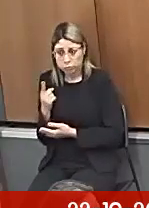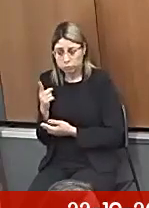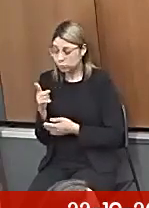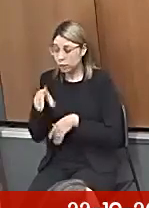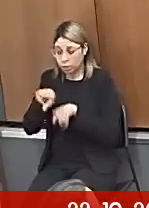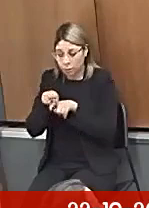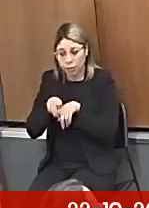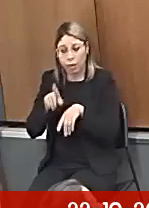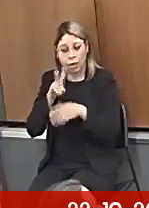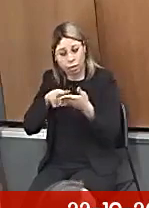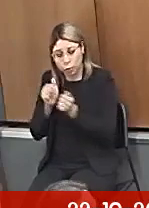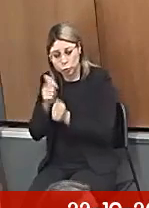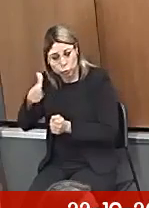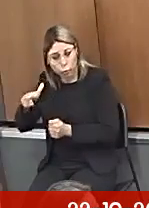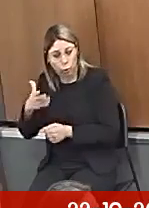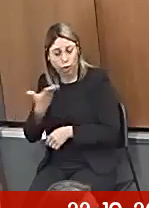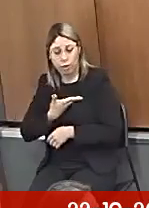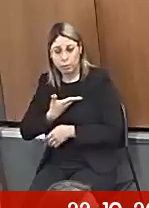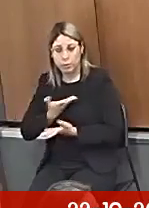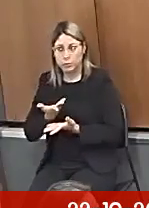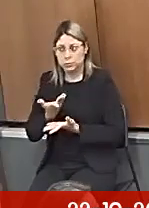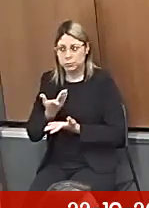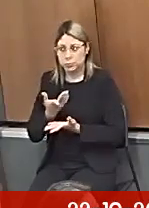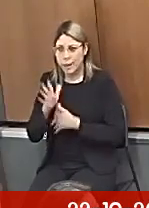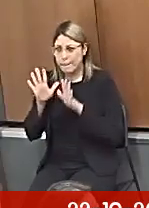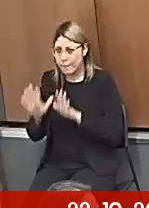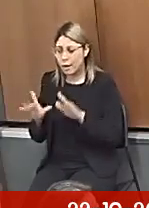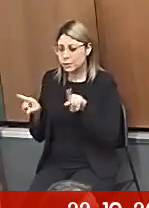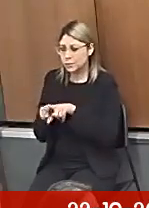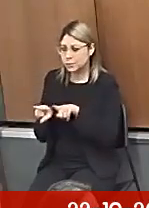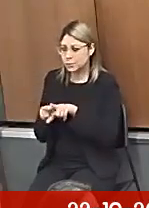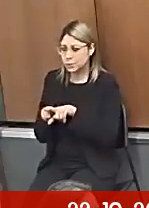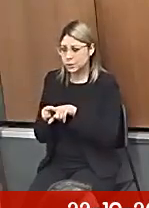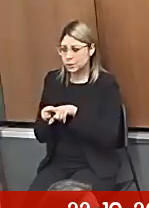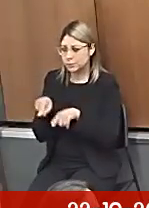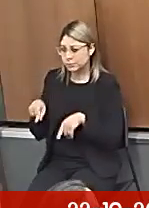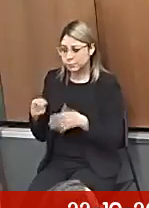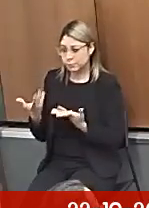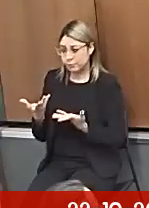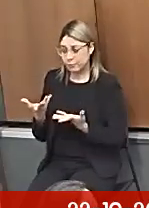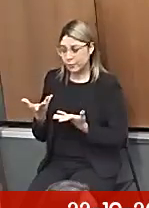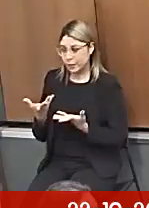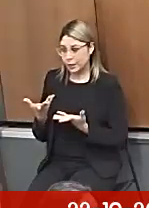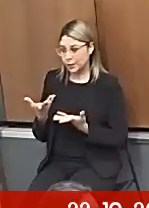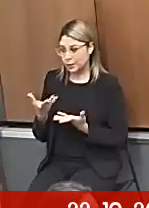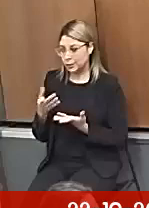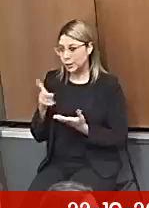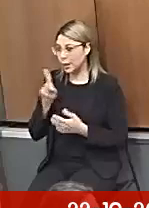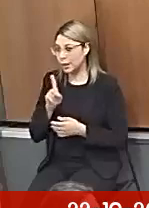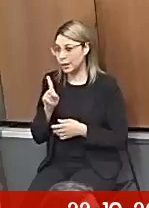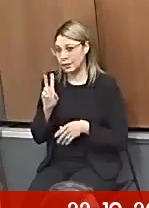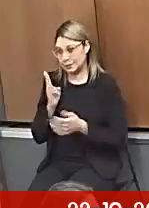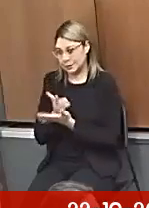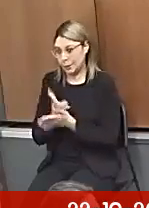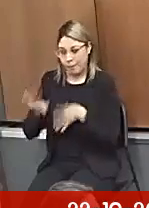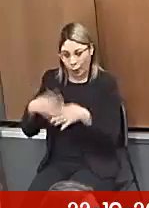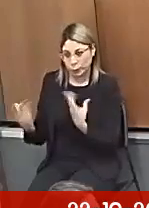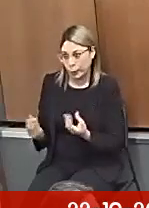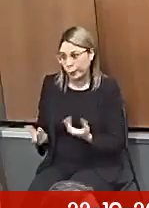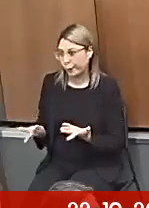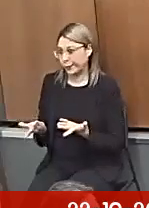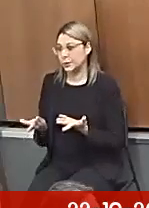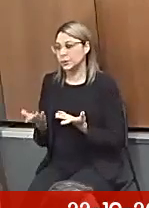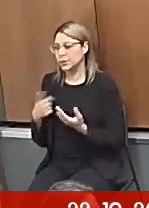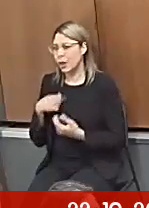ao mesmo tempo, por outro lado, o comportamento dele não era dos mais, né? Ele não era o mais quietinho. Então, assim,